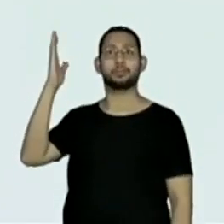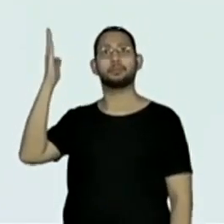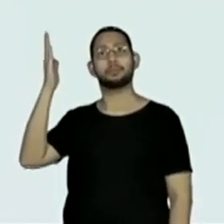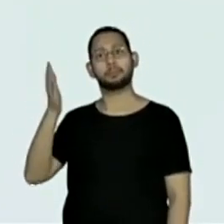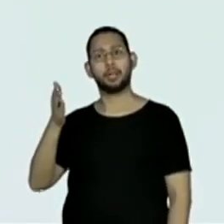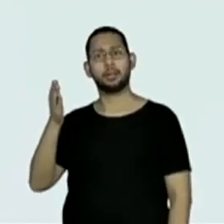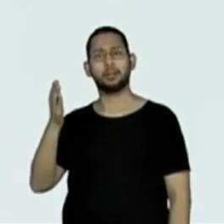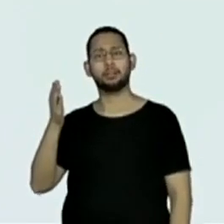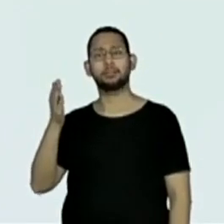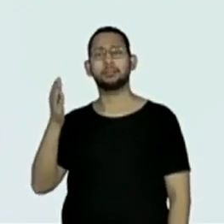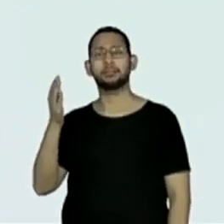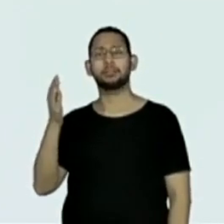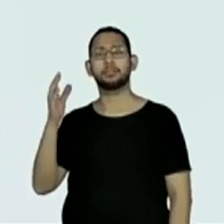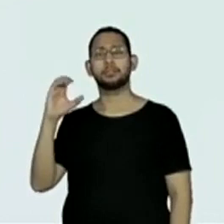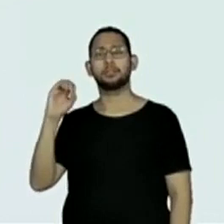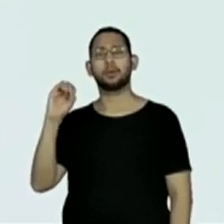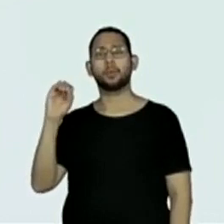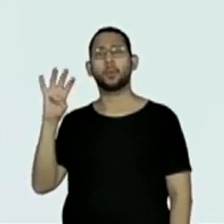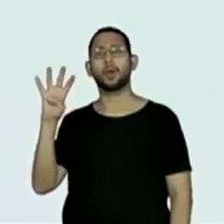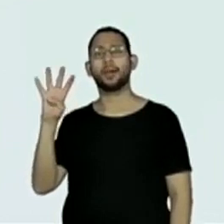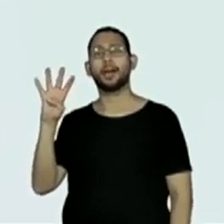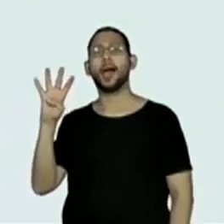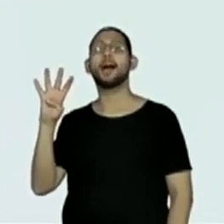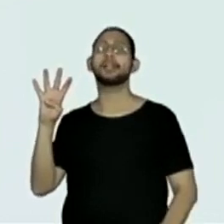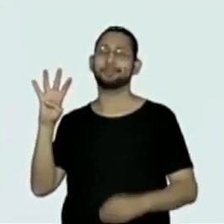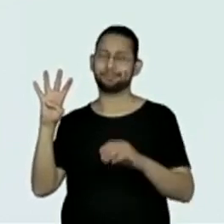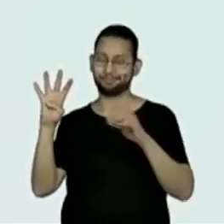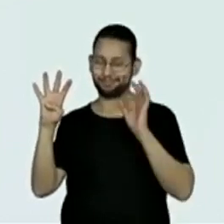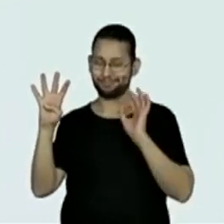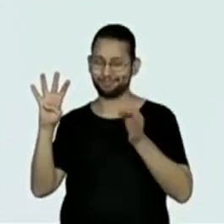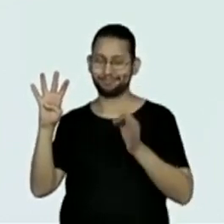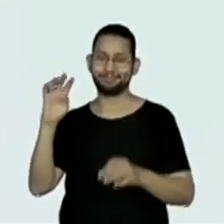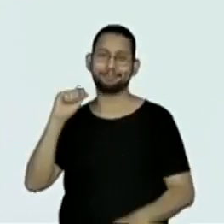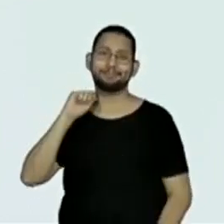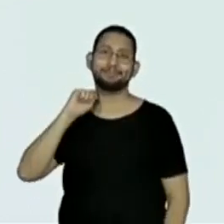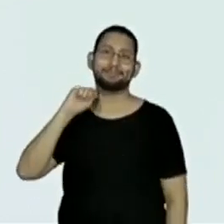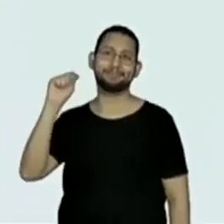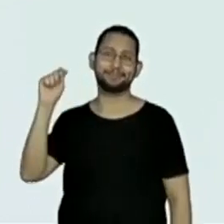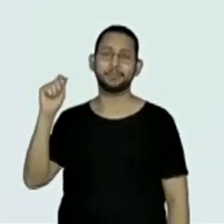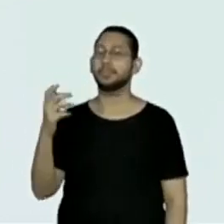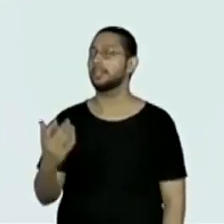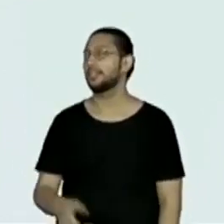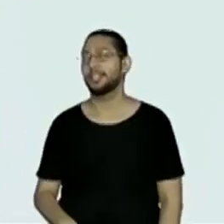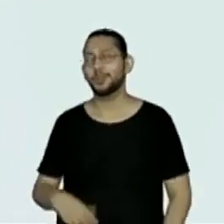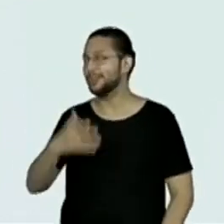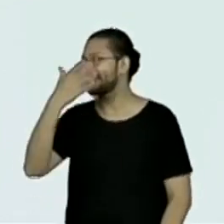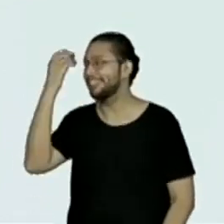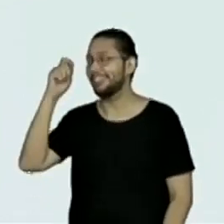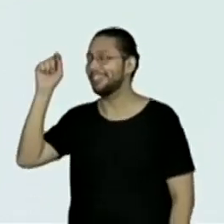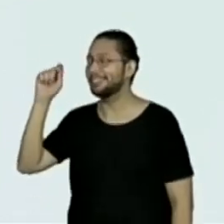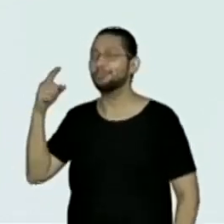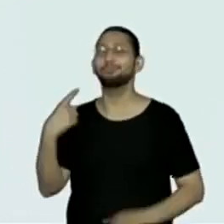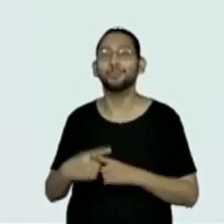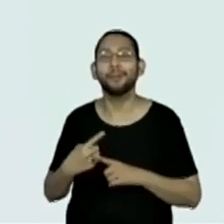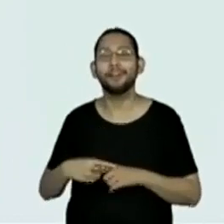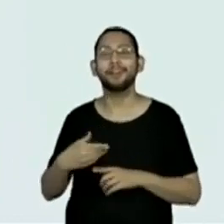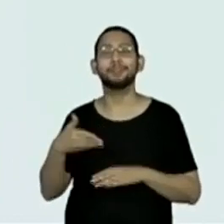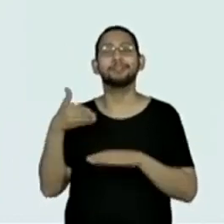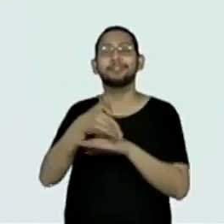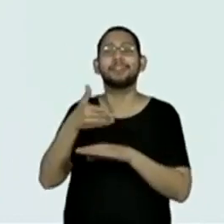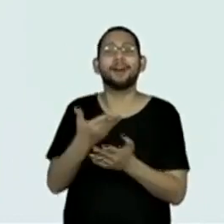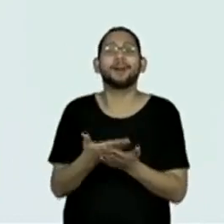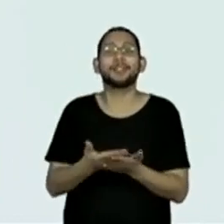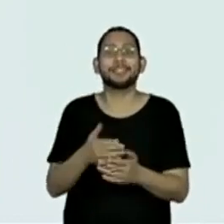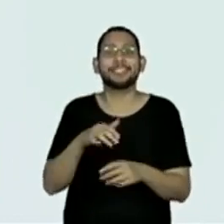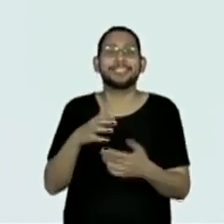do 4, né? Olha isso, gente. Tá vendo como é falta de sala de aula isso? Hoje é 29